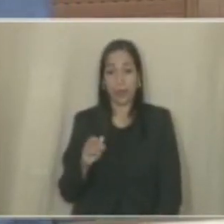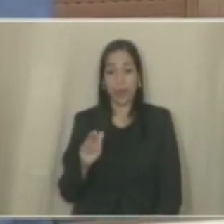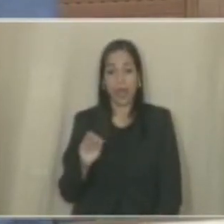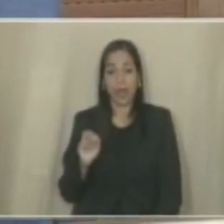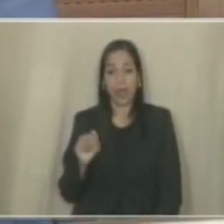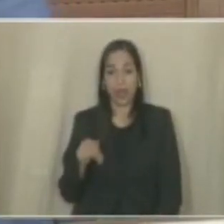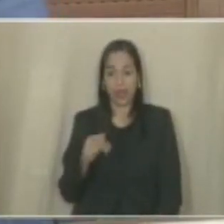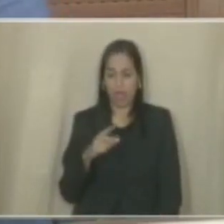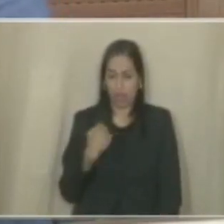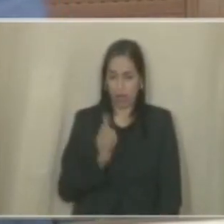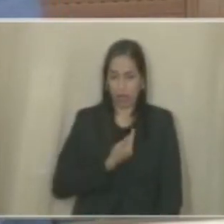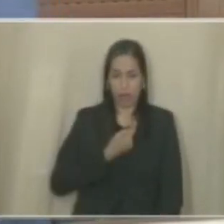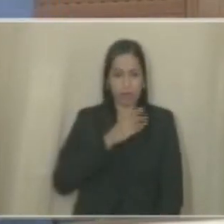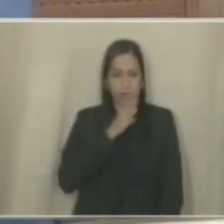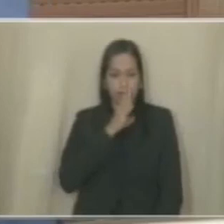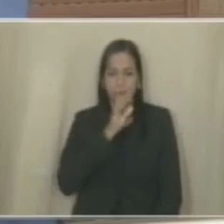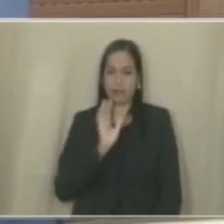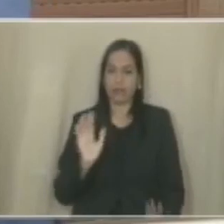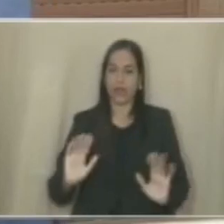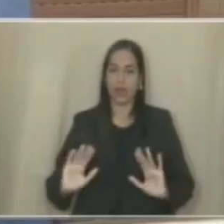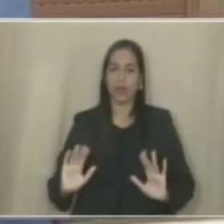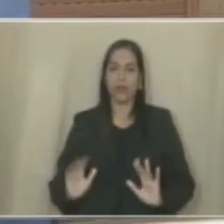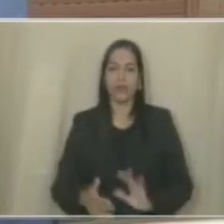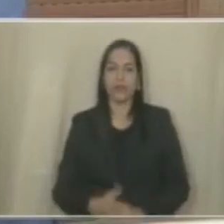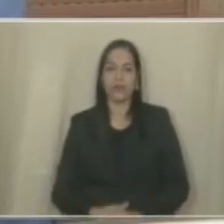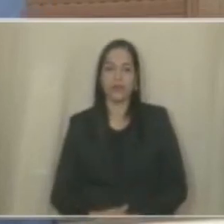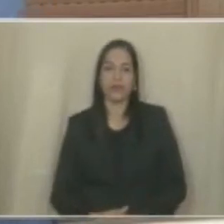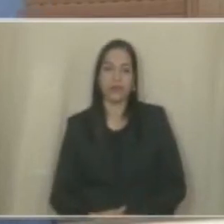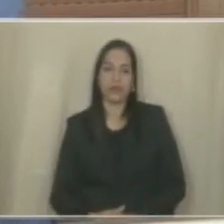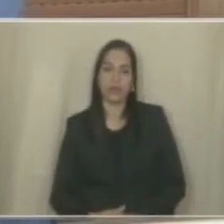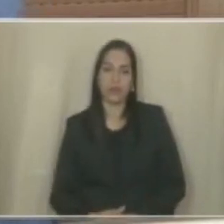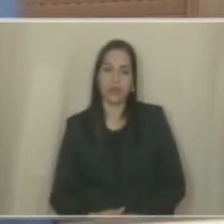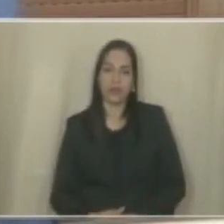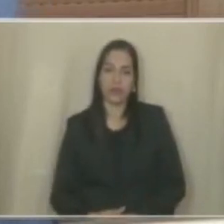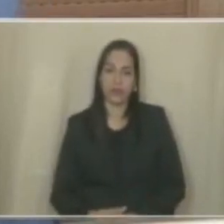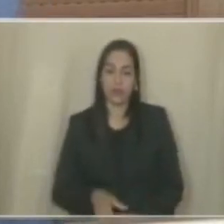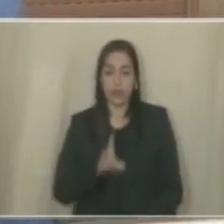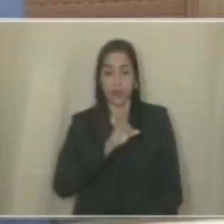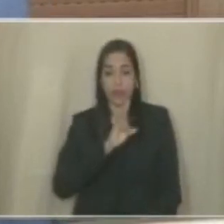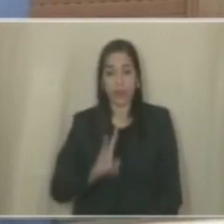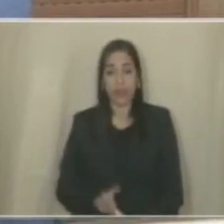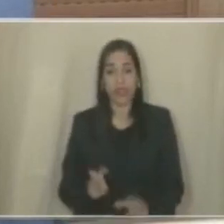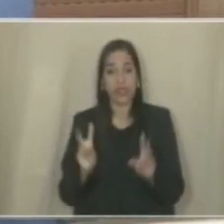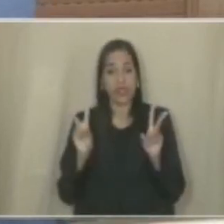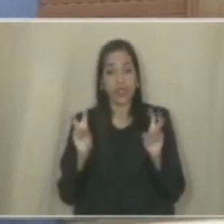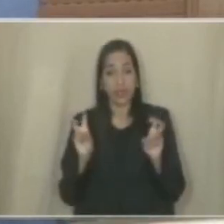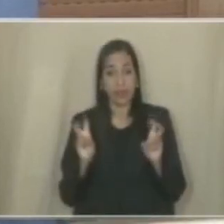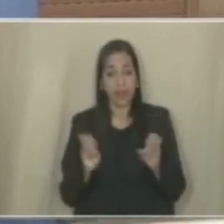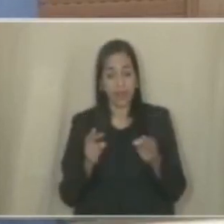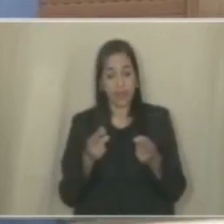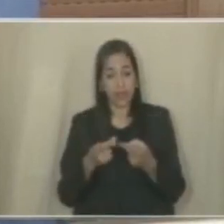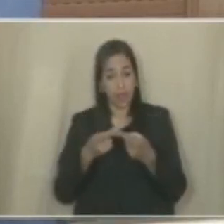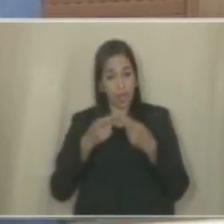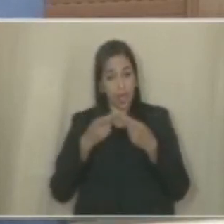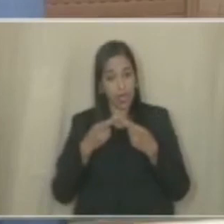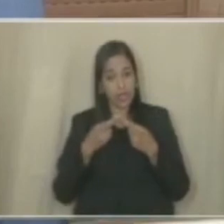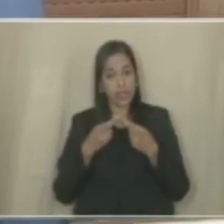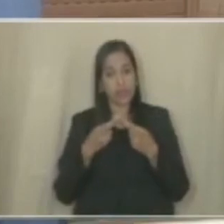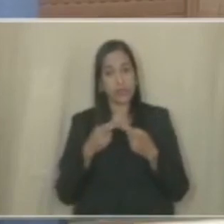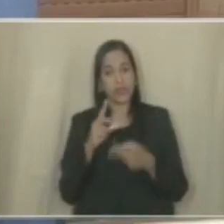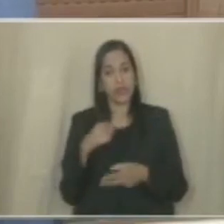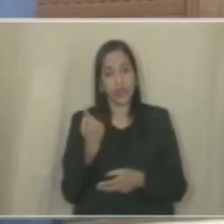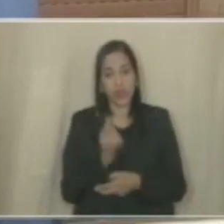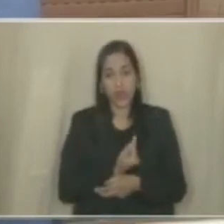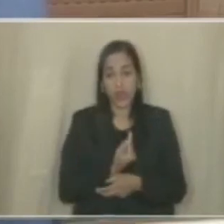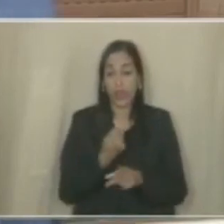calar e qu ISO destina inclusive senhores vereadores que estivesse na pauta na ordem do dia de hoje um requerimento de nossa autoria onde iremos